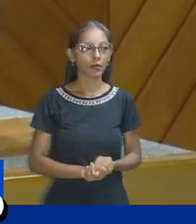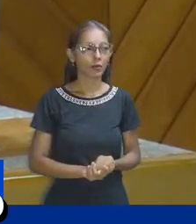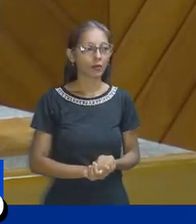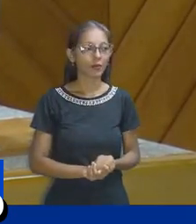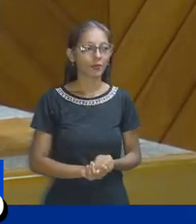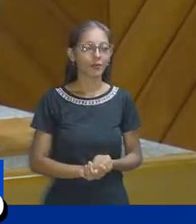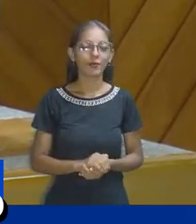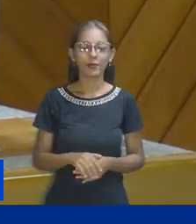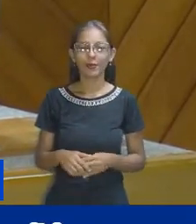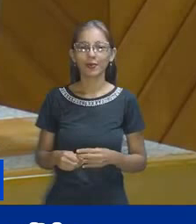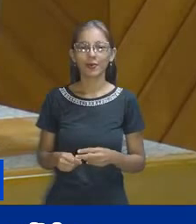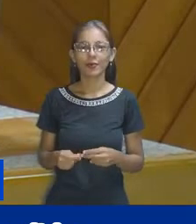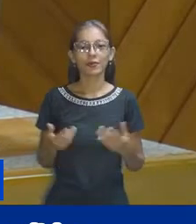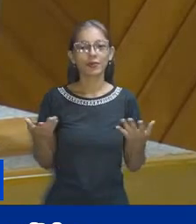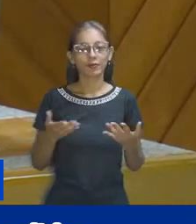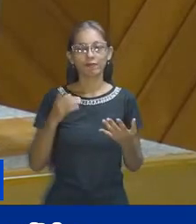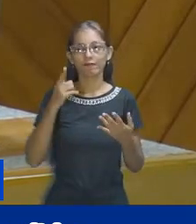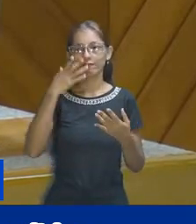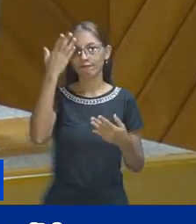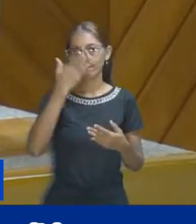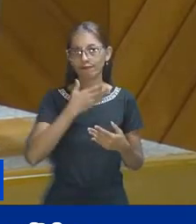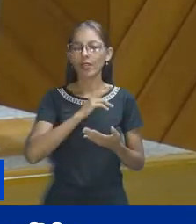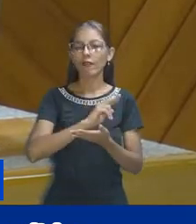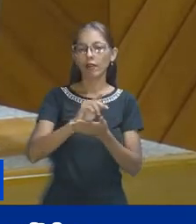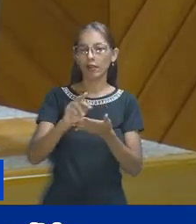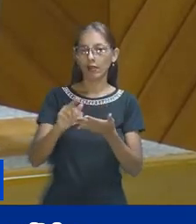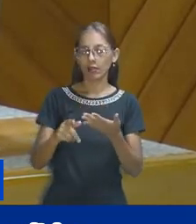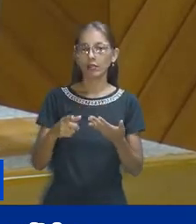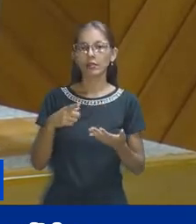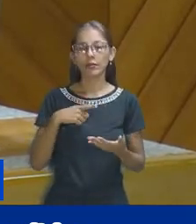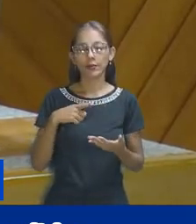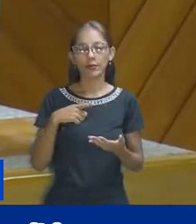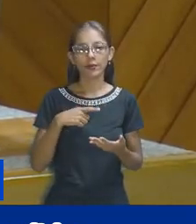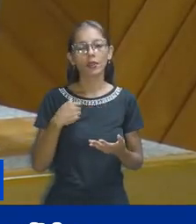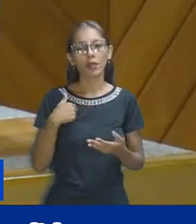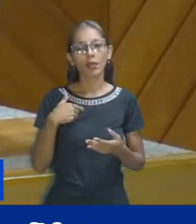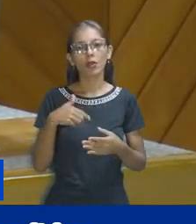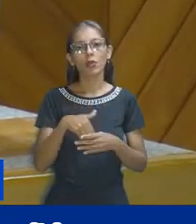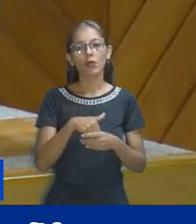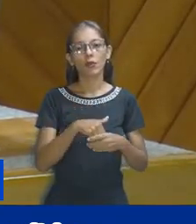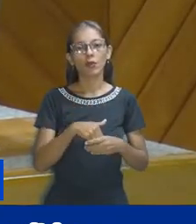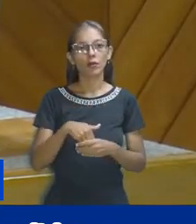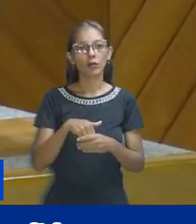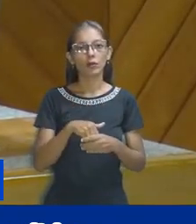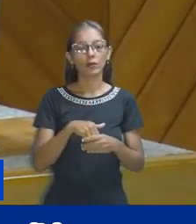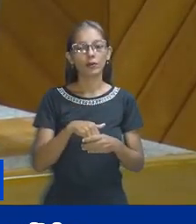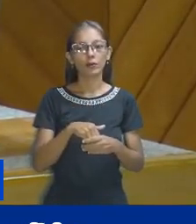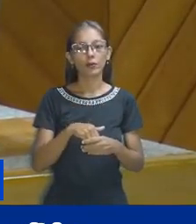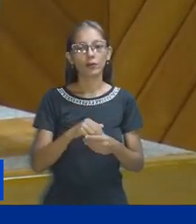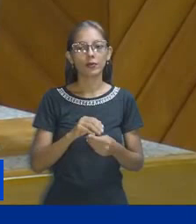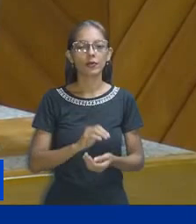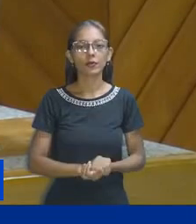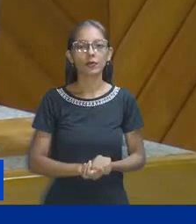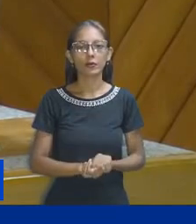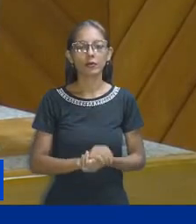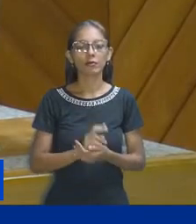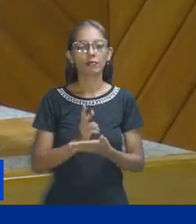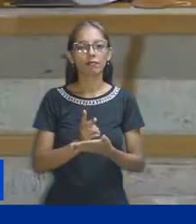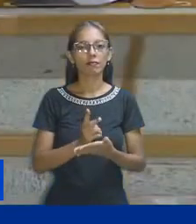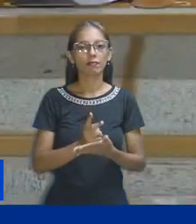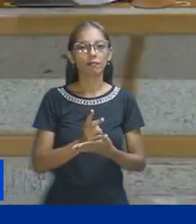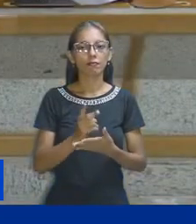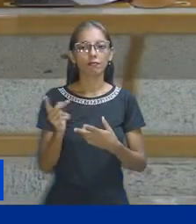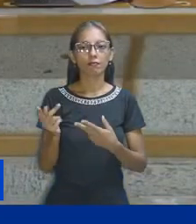da fragilidade das provas produzidas, voto pela improcedência dos pedidos. Esse é meu